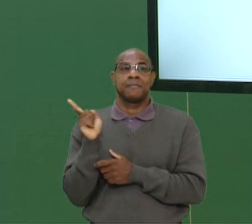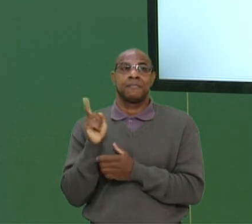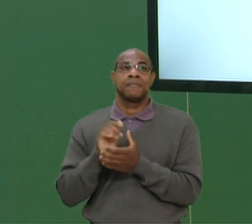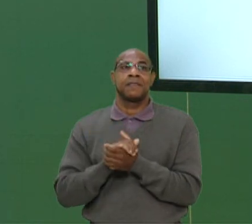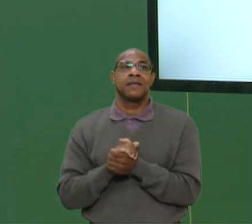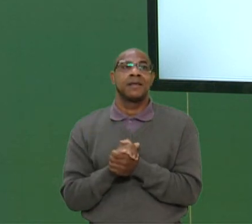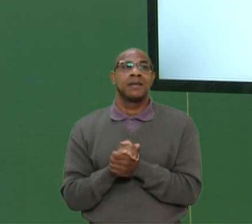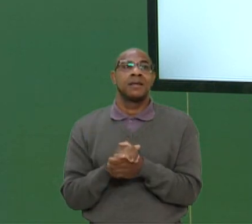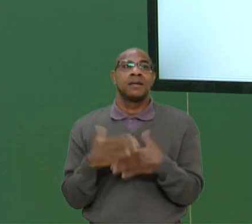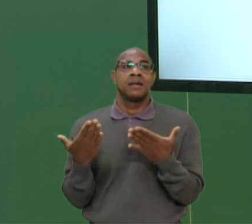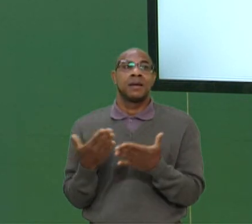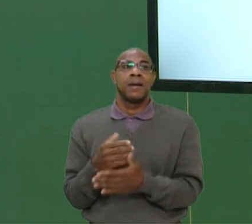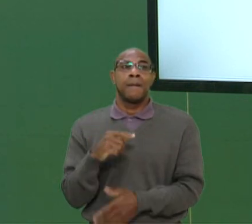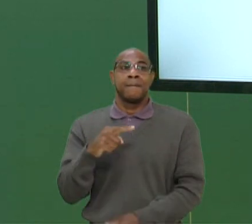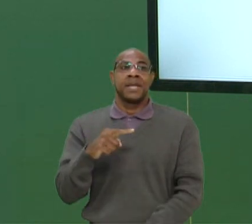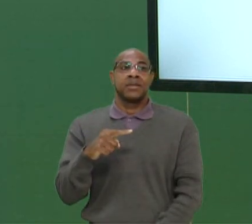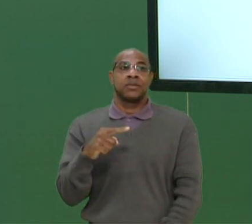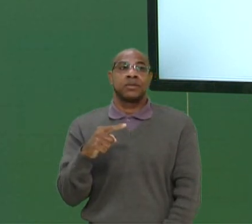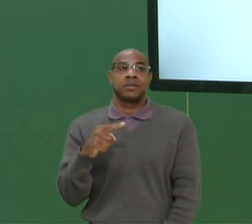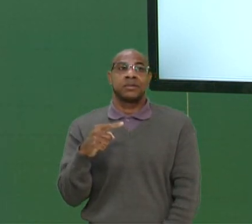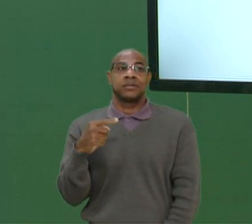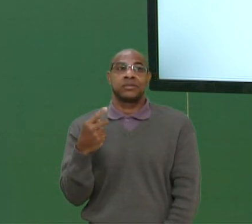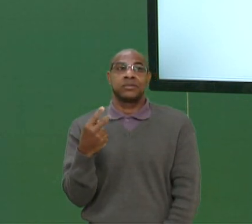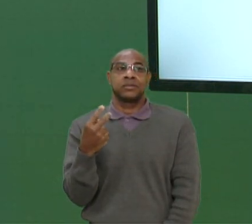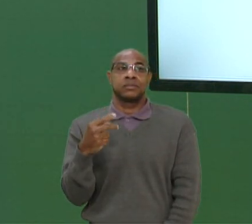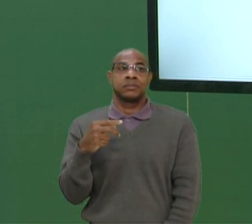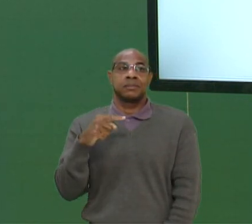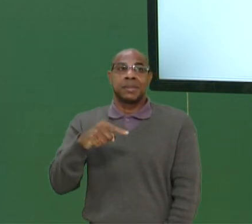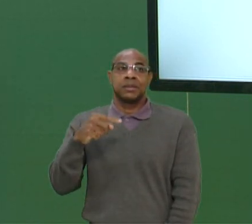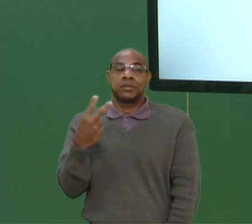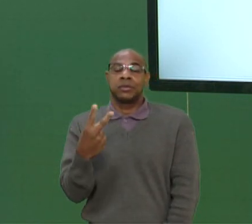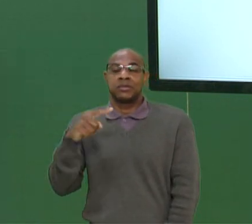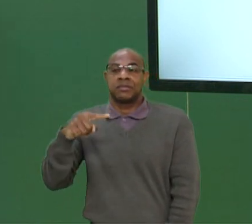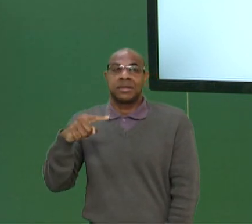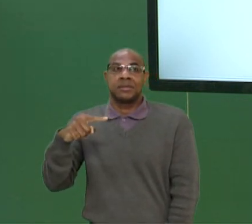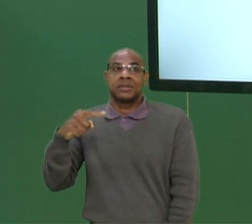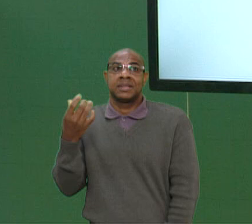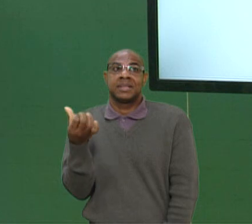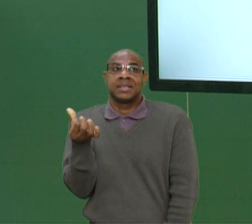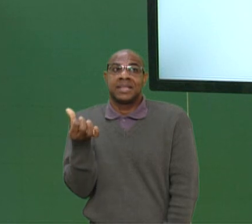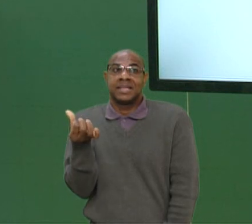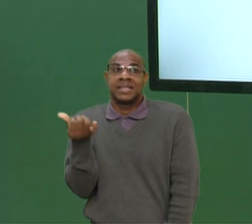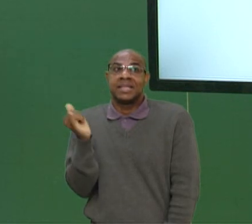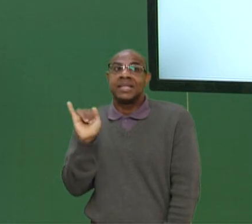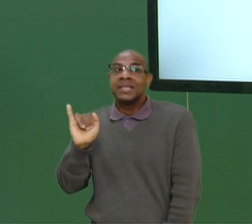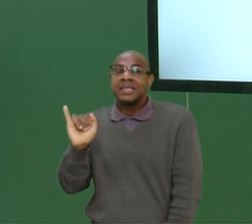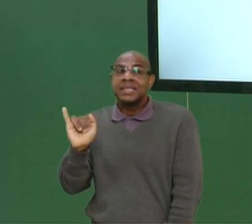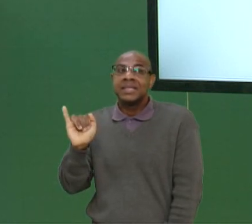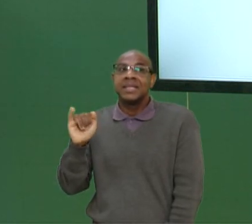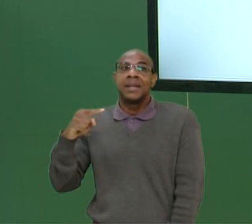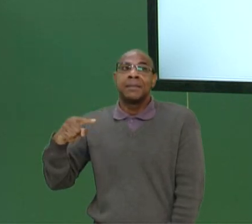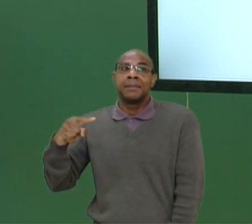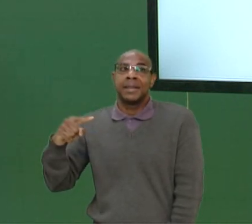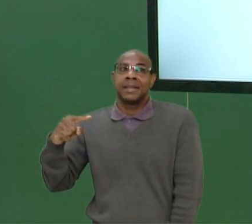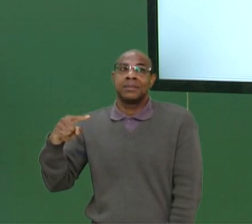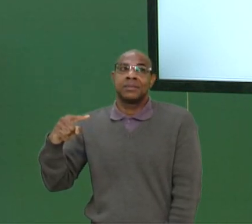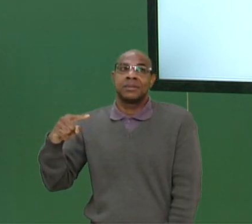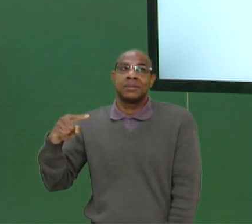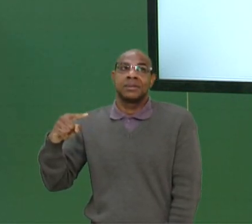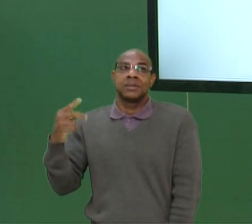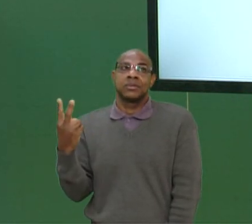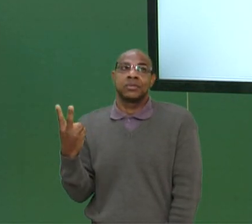a passo. Menos 2, menos 6i, menos 2i, mais vezes, desculpe, menos vezes